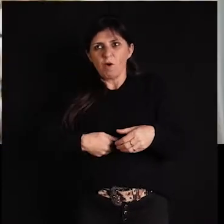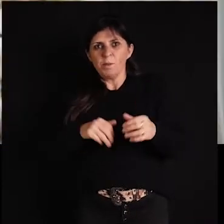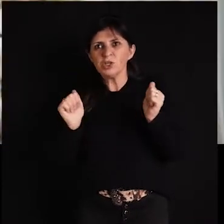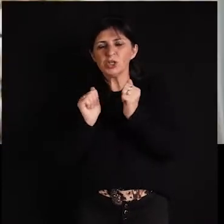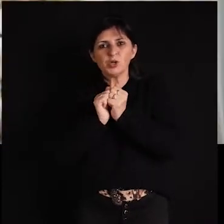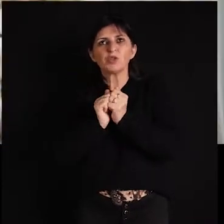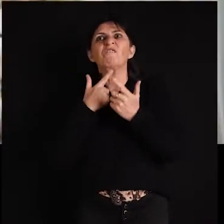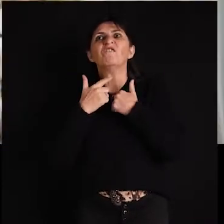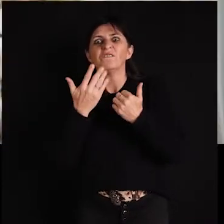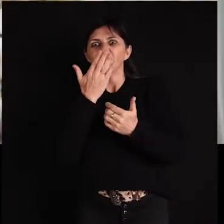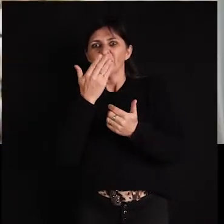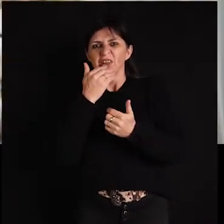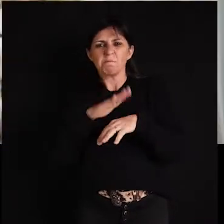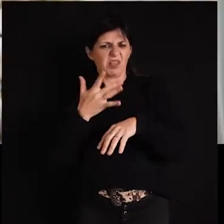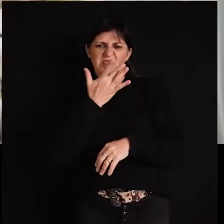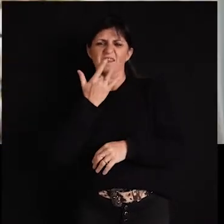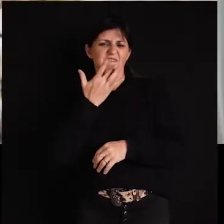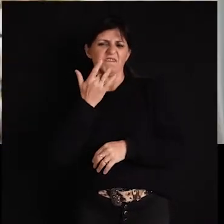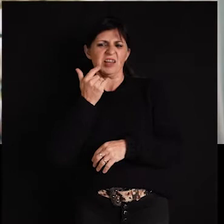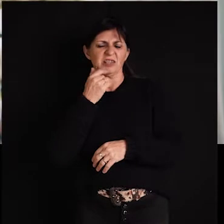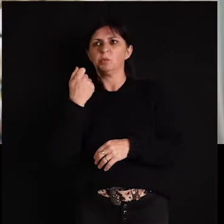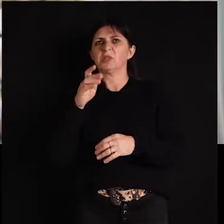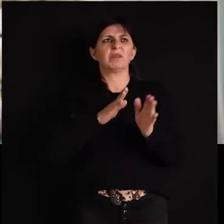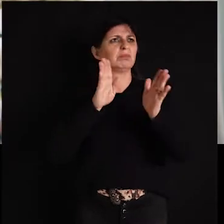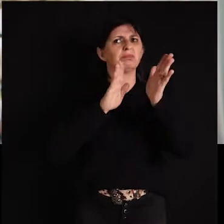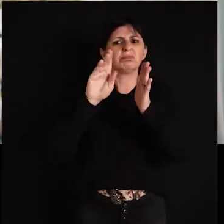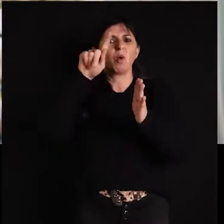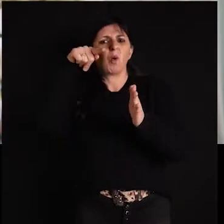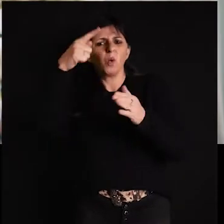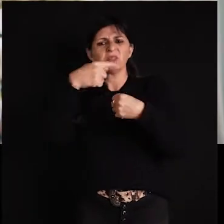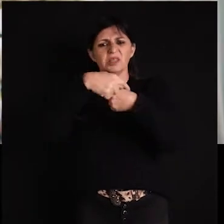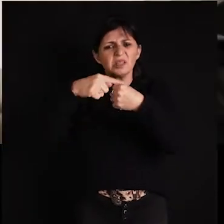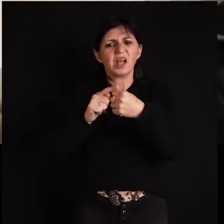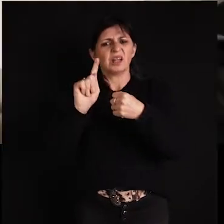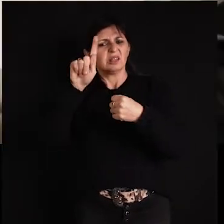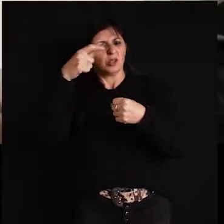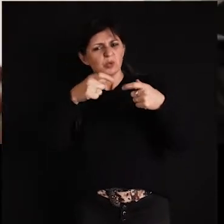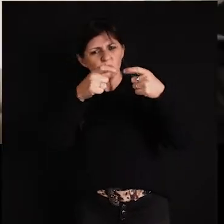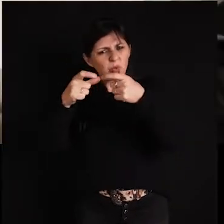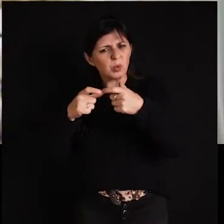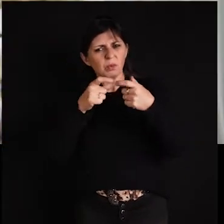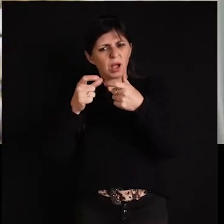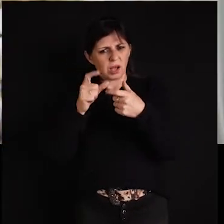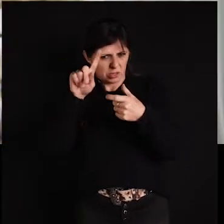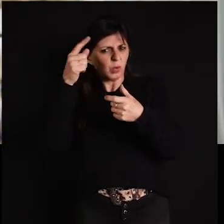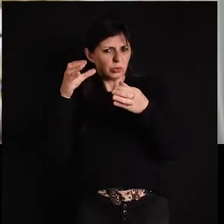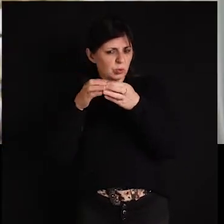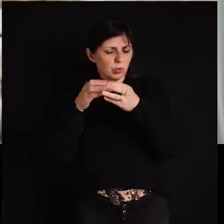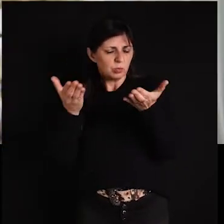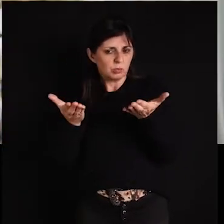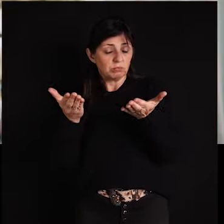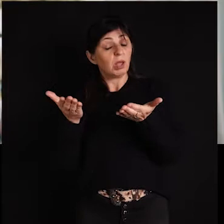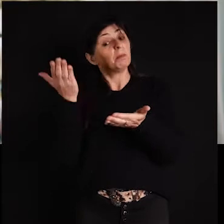porque ficava mais fácil para mim, não precisava estar me deslocando para outros lugares para tocar, né, como eu fazia com as outras bandas. Né? Desde lá então,